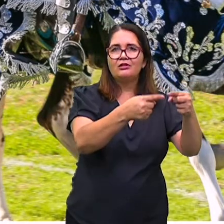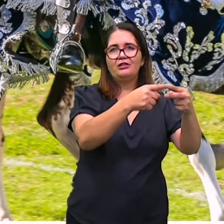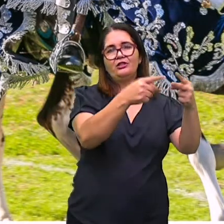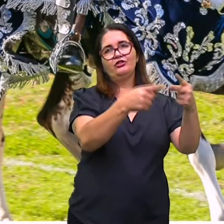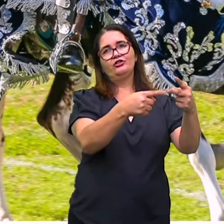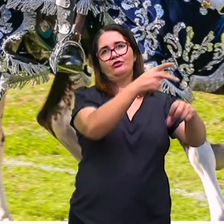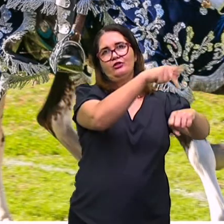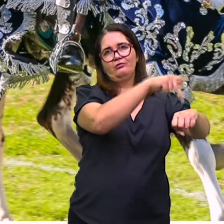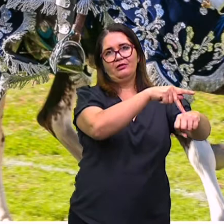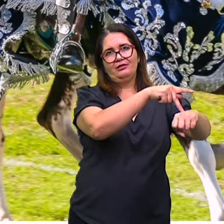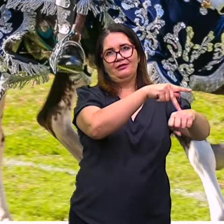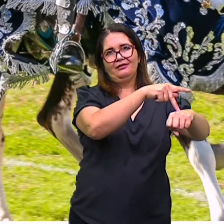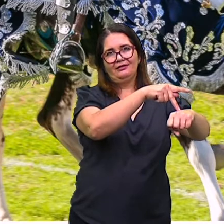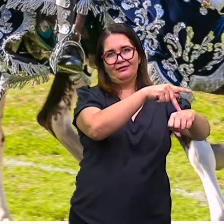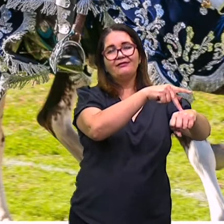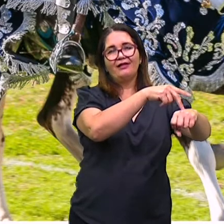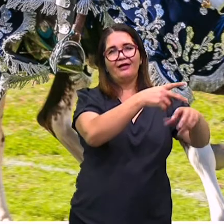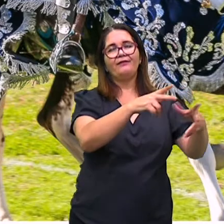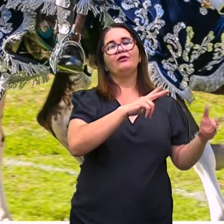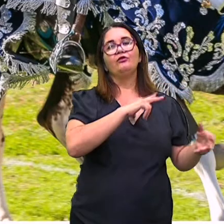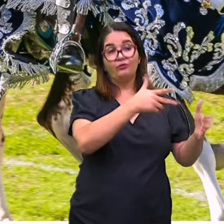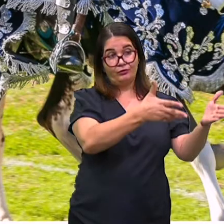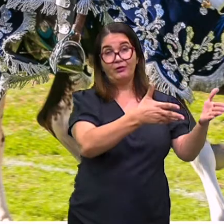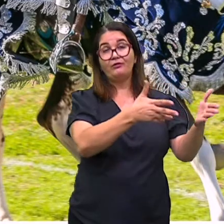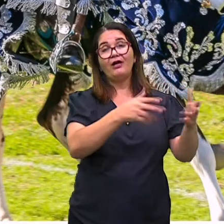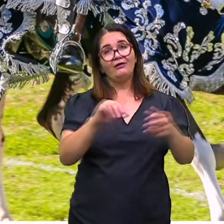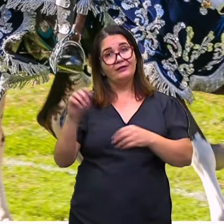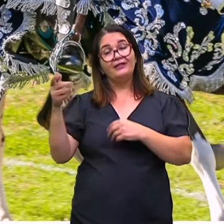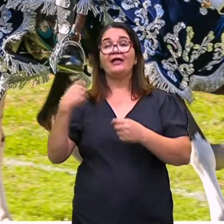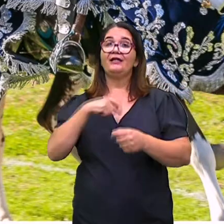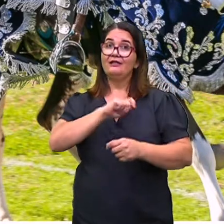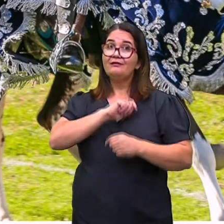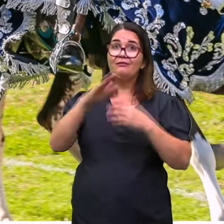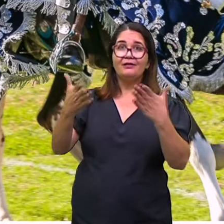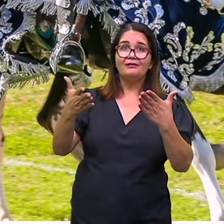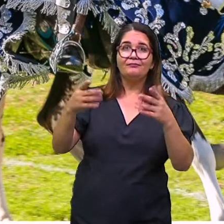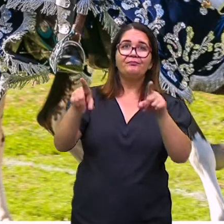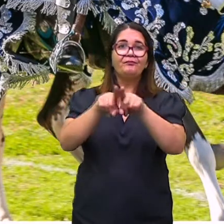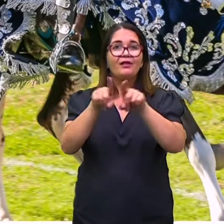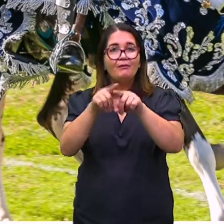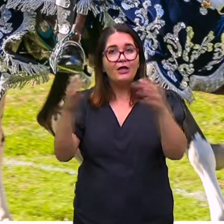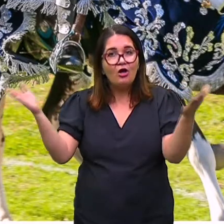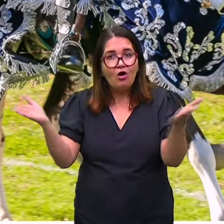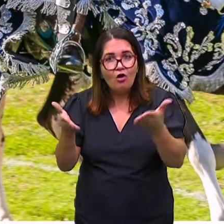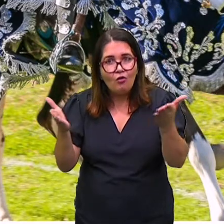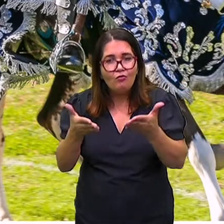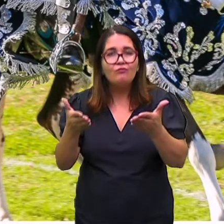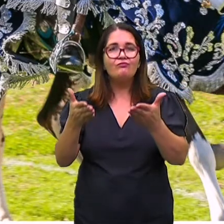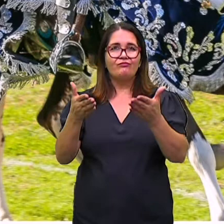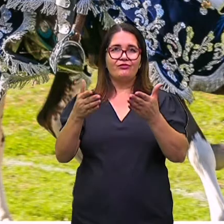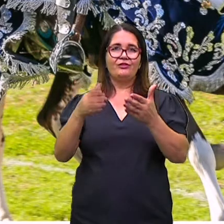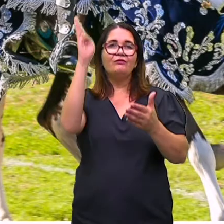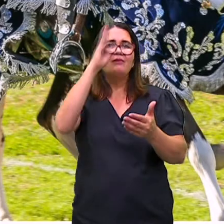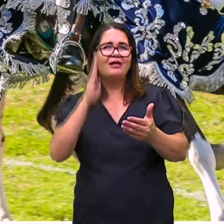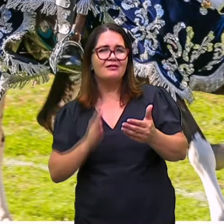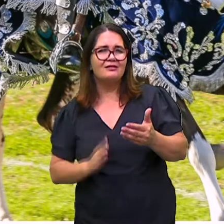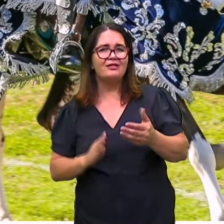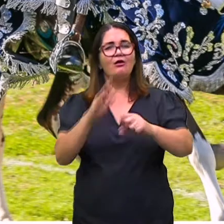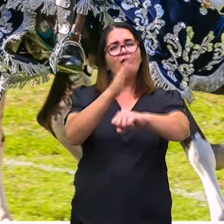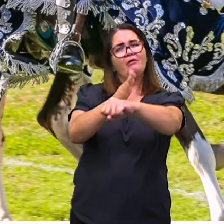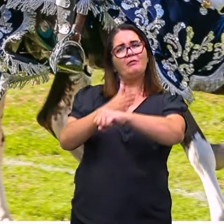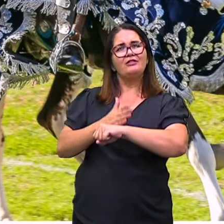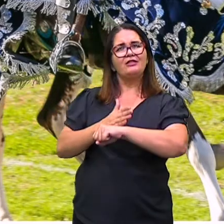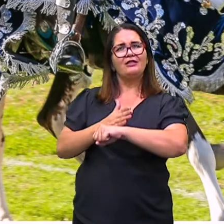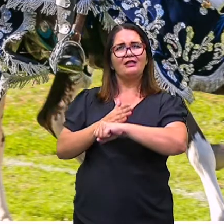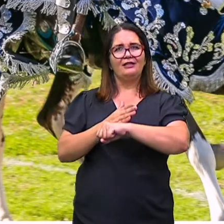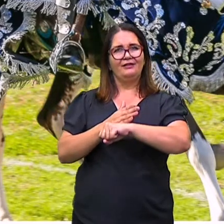de catequização. E hoje é feita essa festa mais pela beleza e para